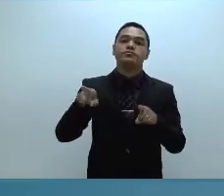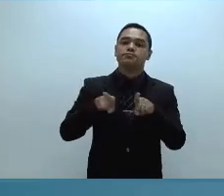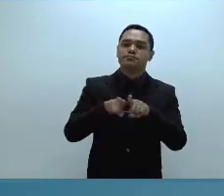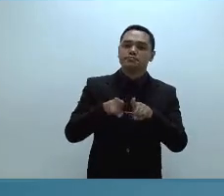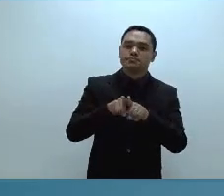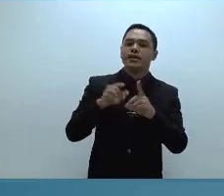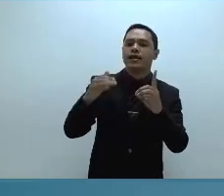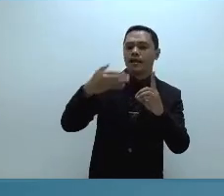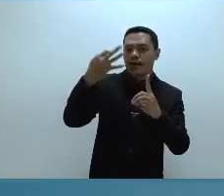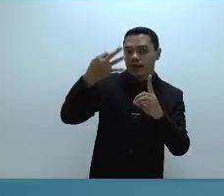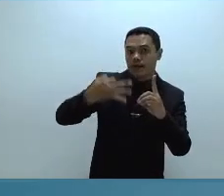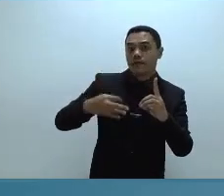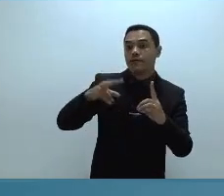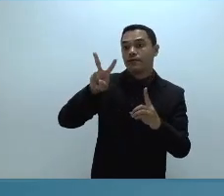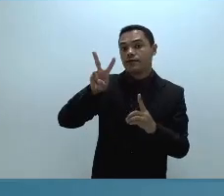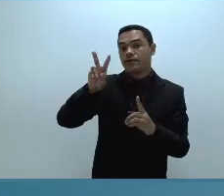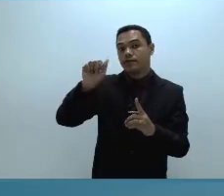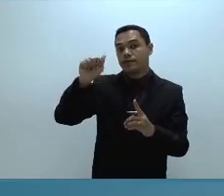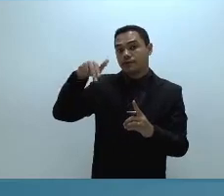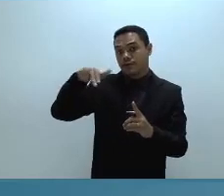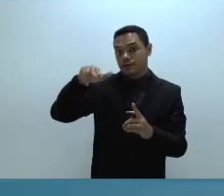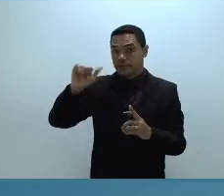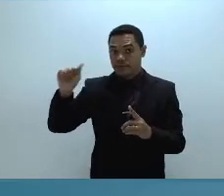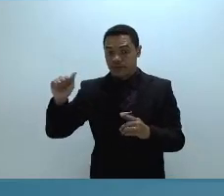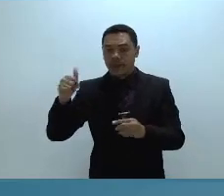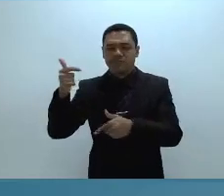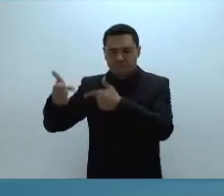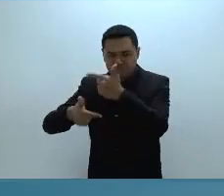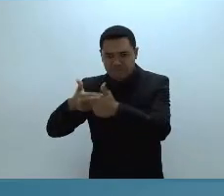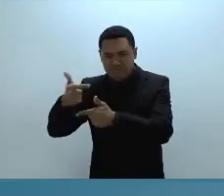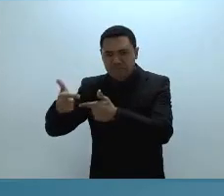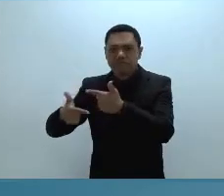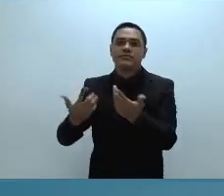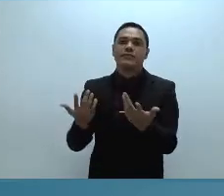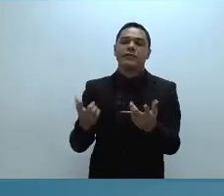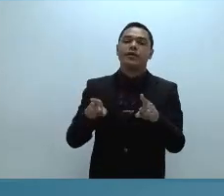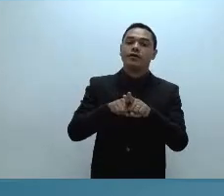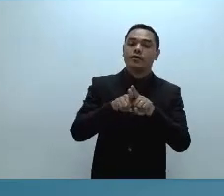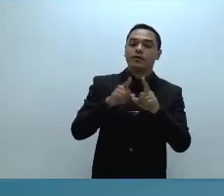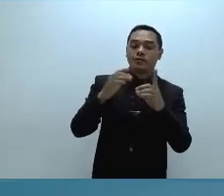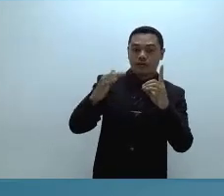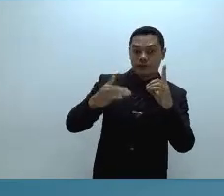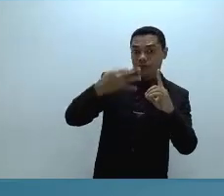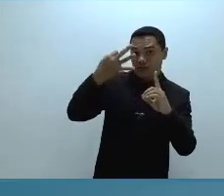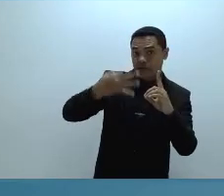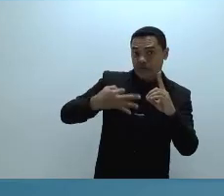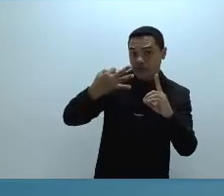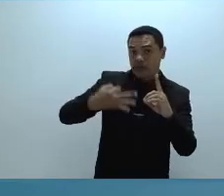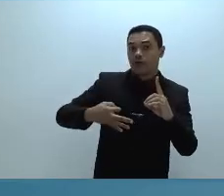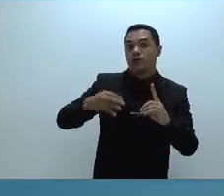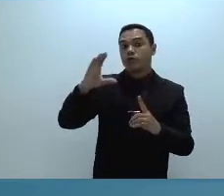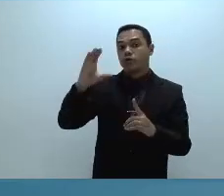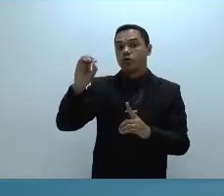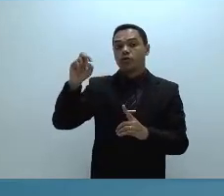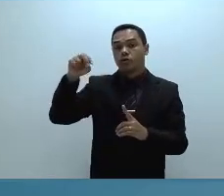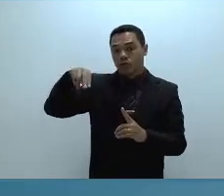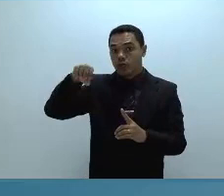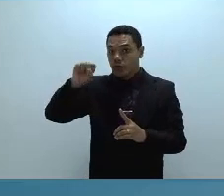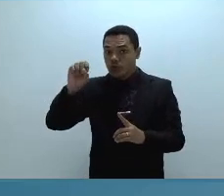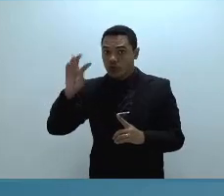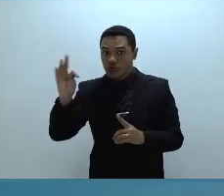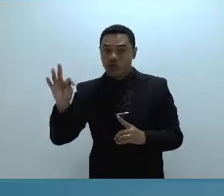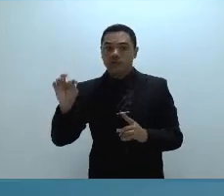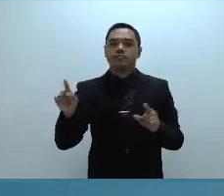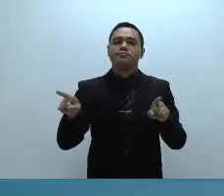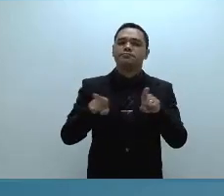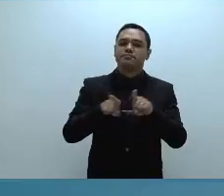desembargadora Tânia Bittar, falta de plantão, desembargador Constantino, desembargador Leonardo,